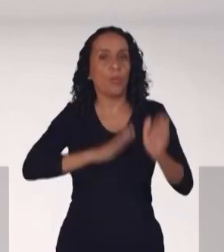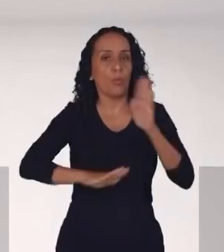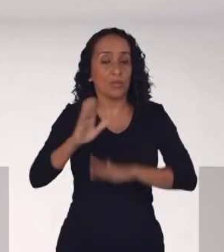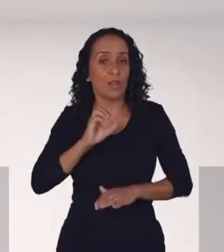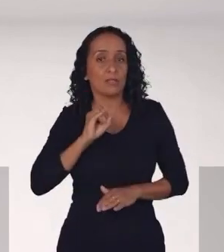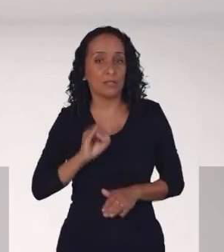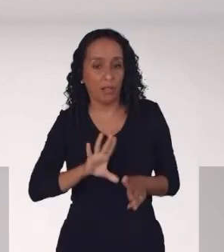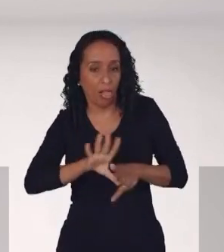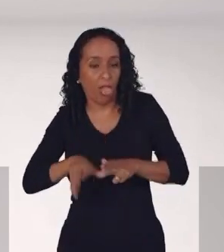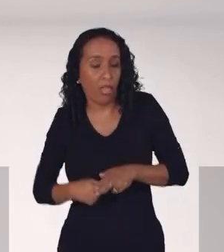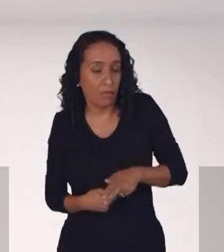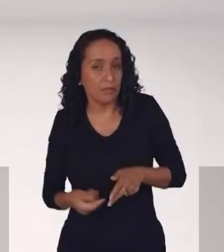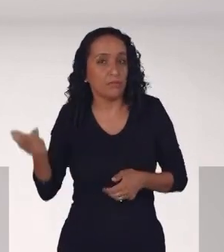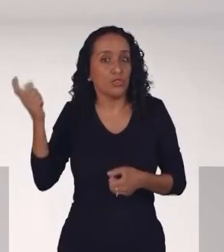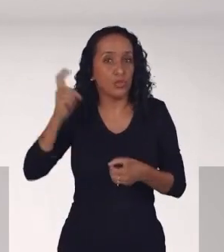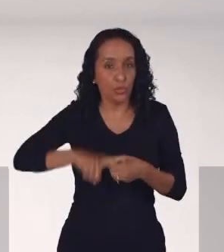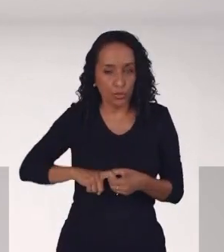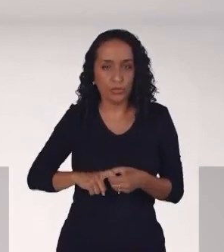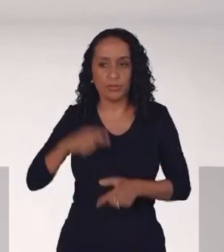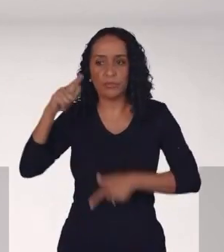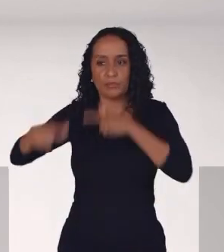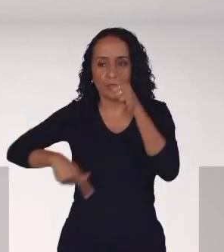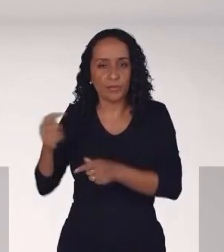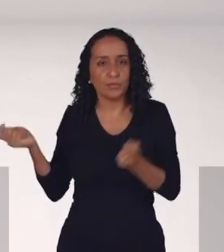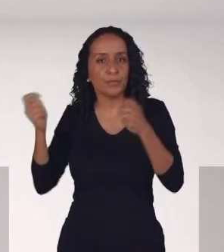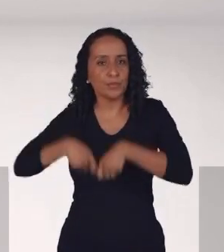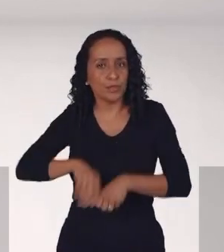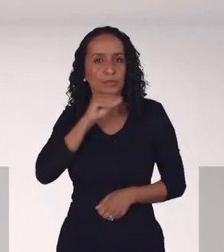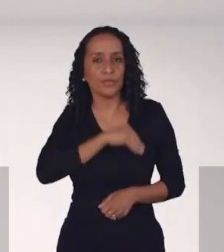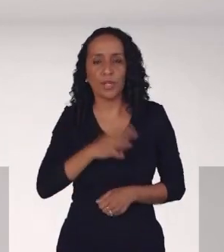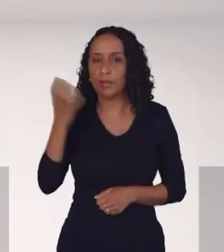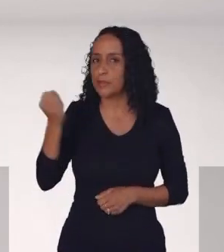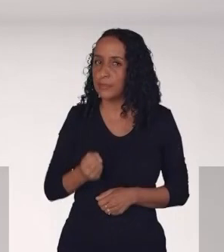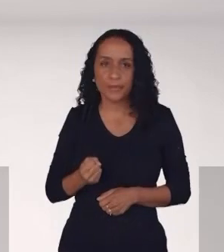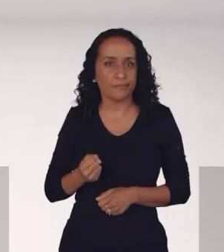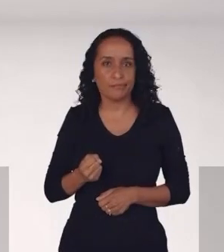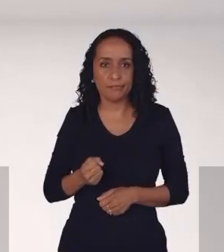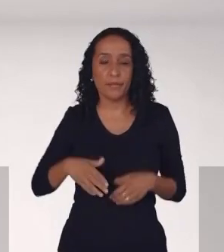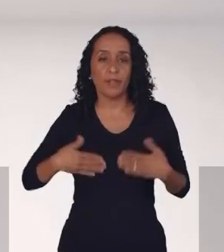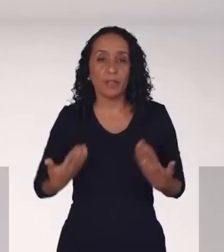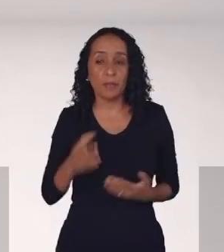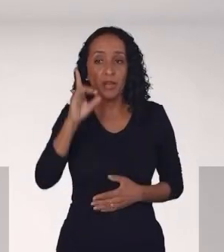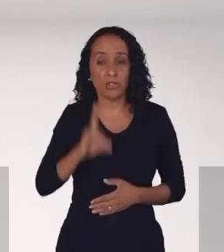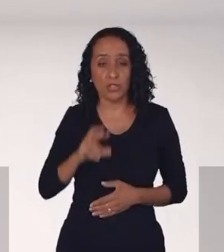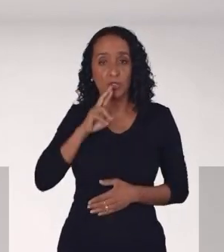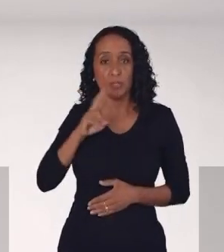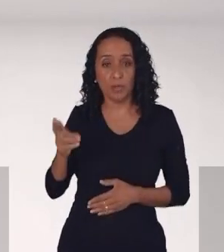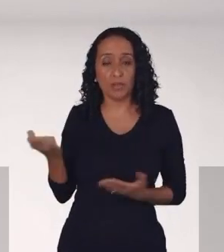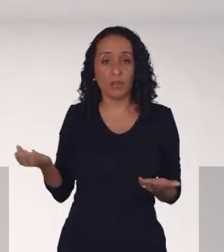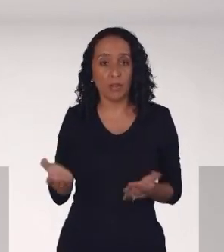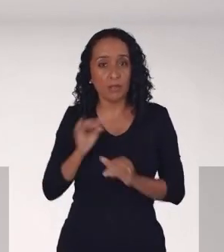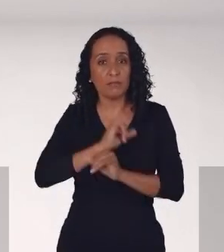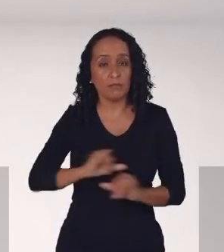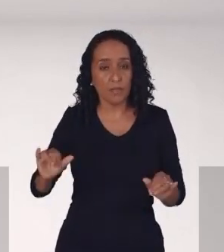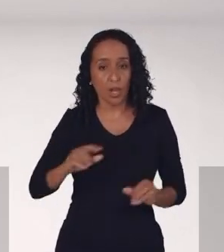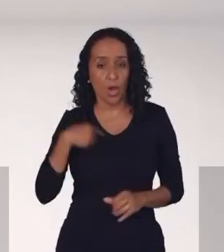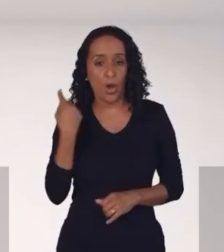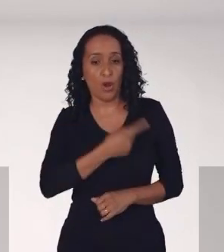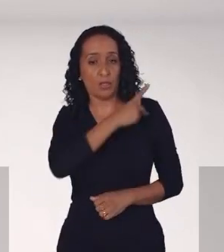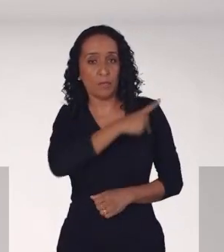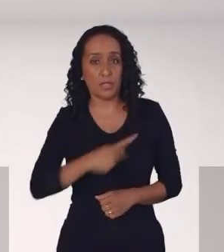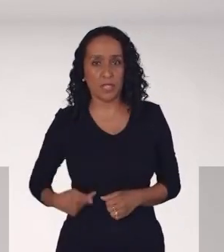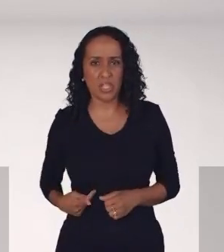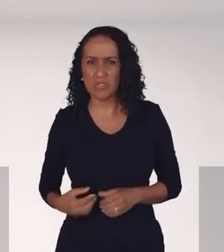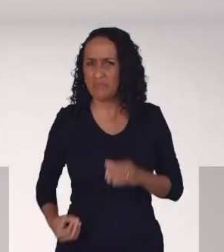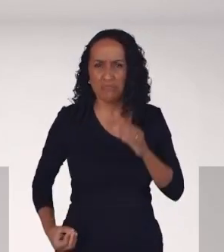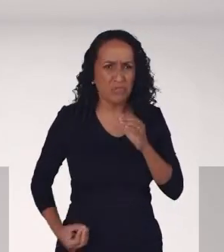verdade. Então, cuidado, porque se a corrupção voltar, o trabalhador pode ficar sem receber. E ainda nesse direito de resposta, eu